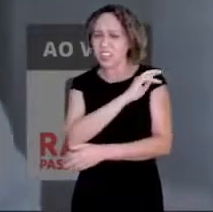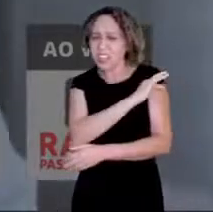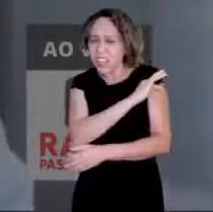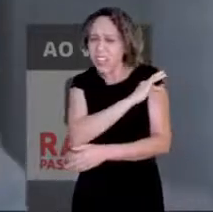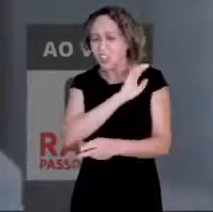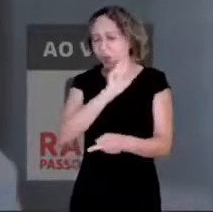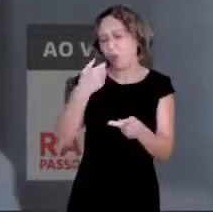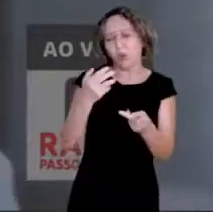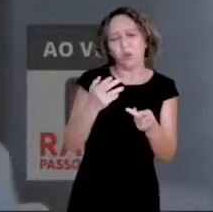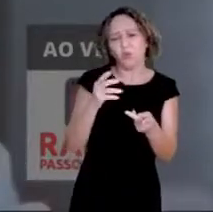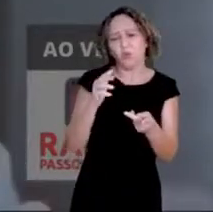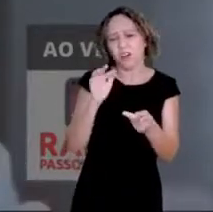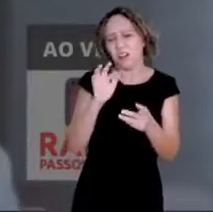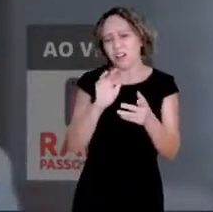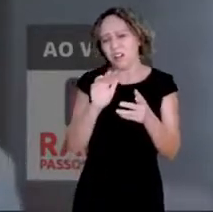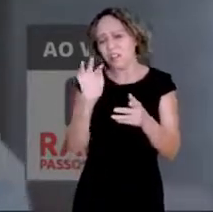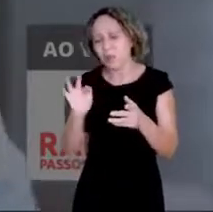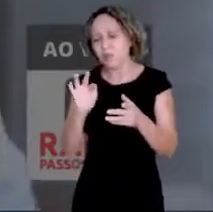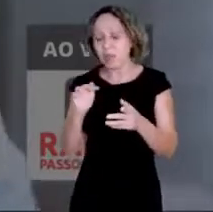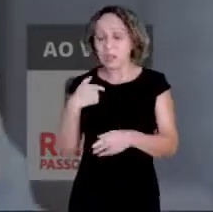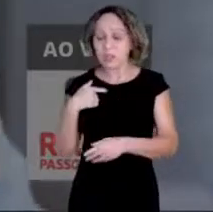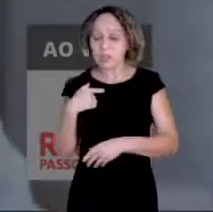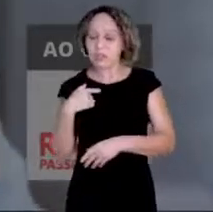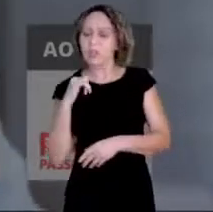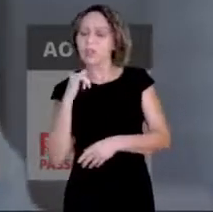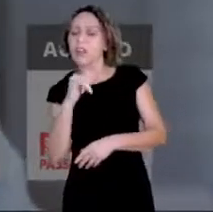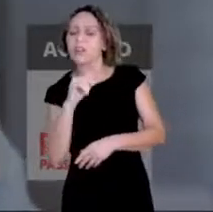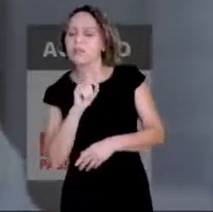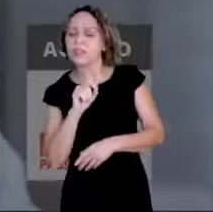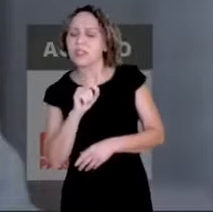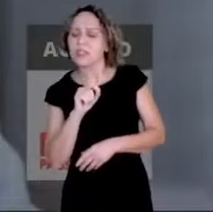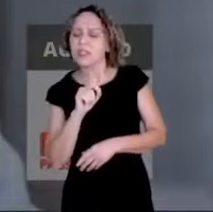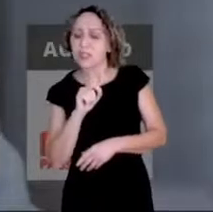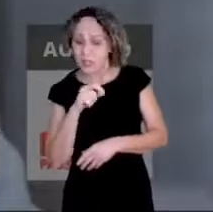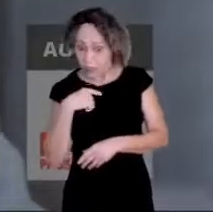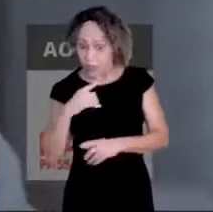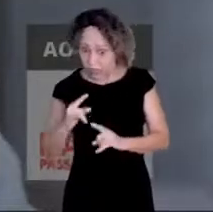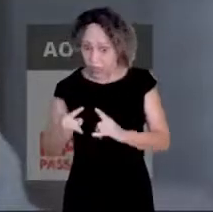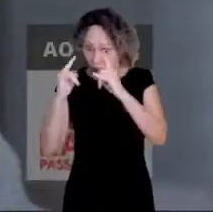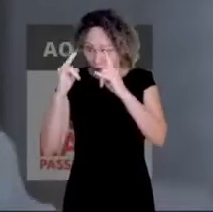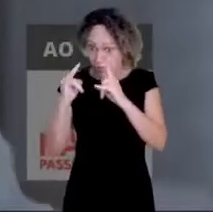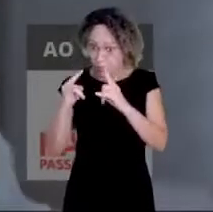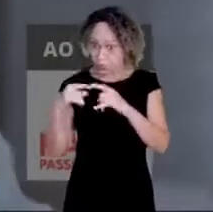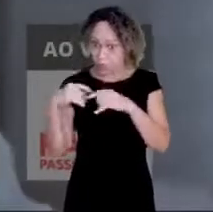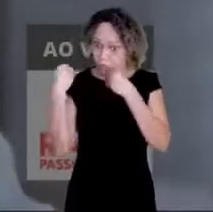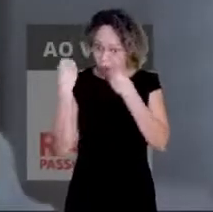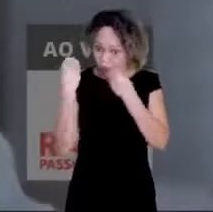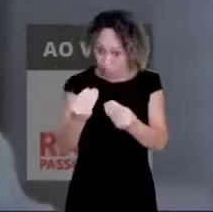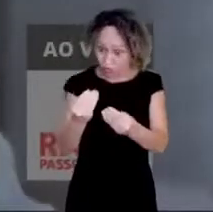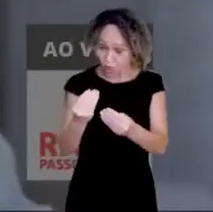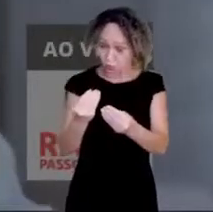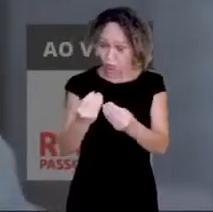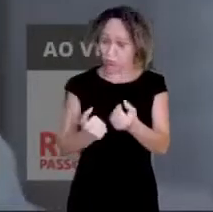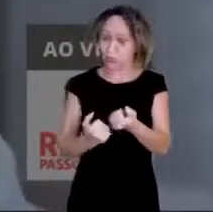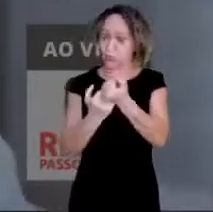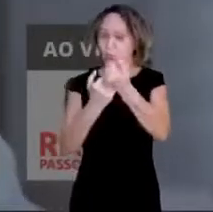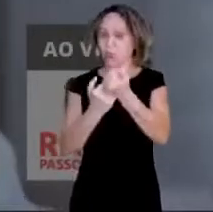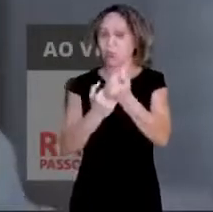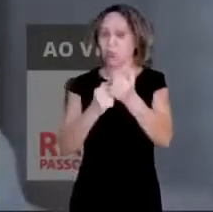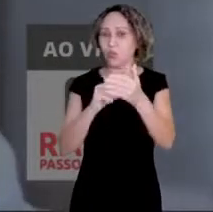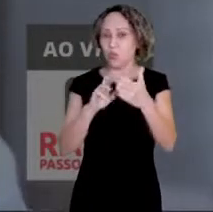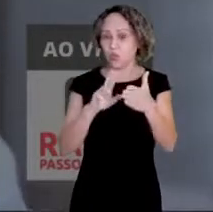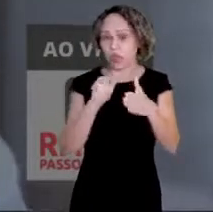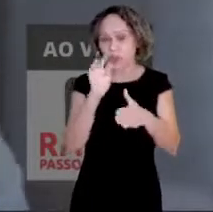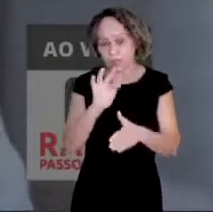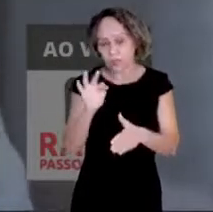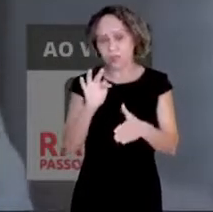muito. Eu dizia, parem de falar que educação é gasto. Educação é investimento. Quanto mais